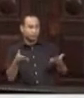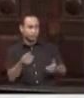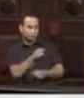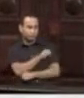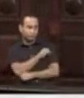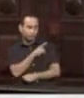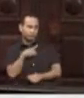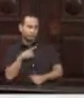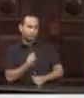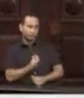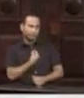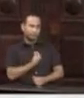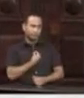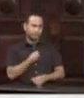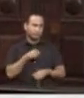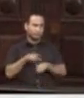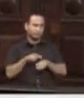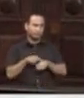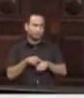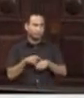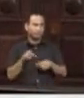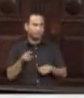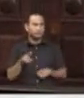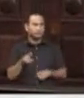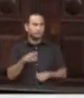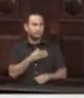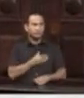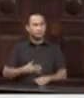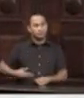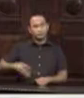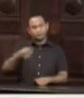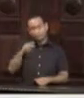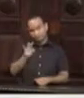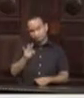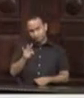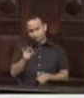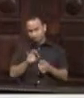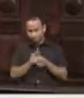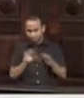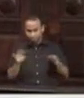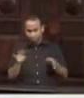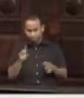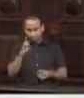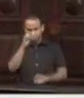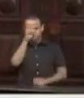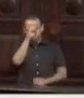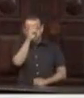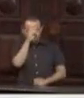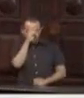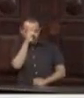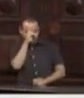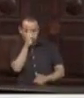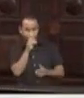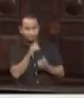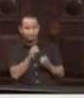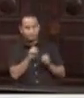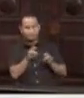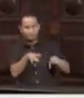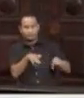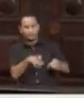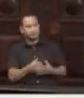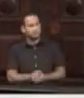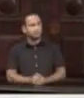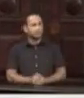ao mesmo tempo que o governo federal deixa os hospitais federais à míngua, ao mesmo tempo que o governo